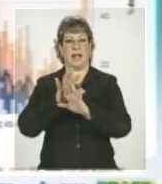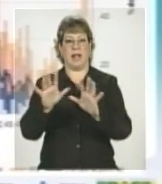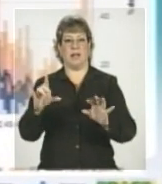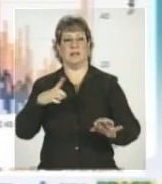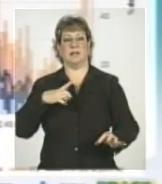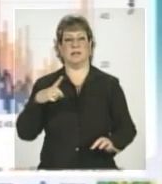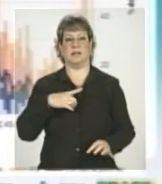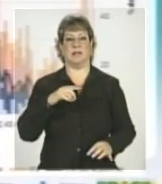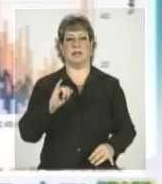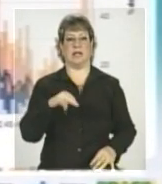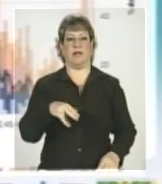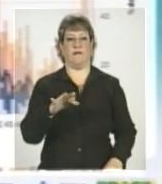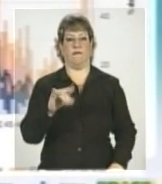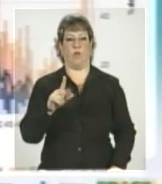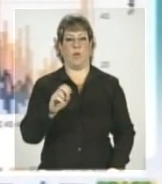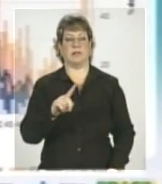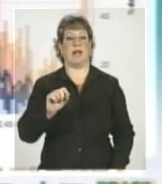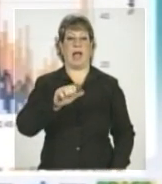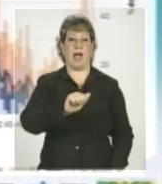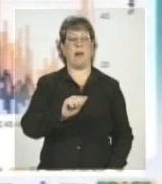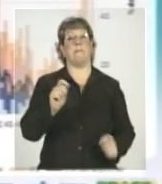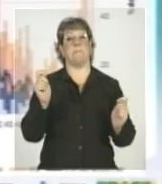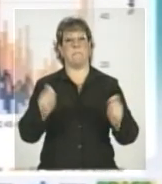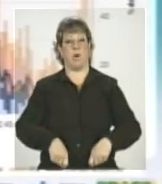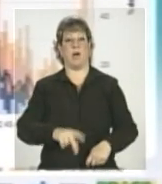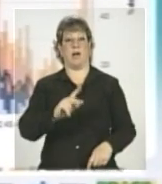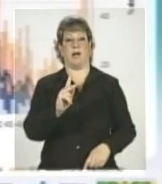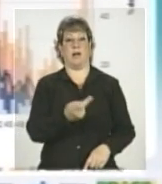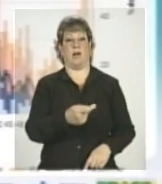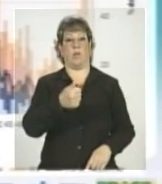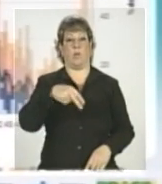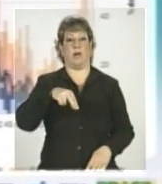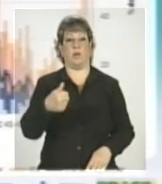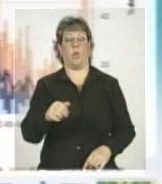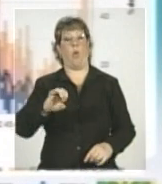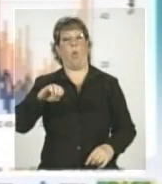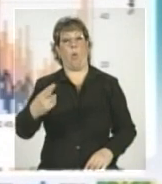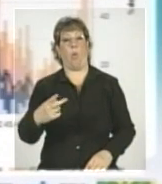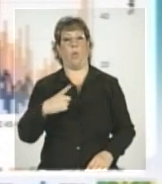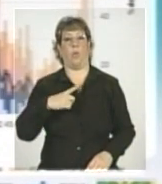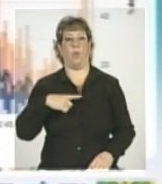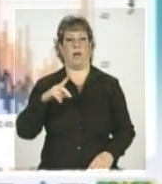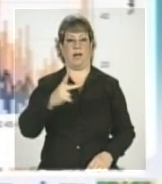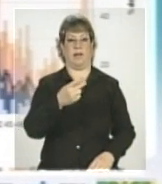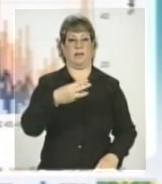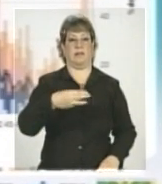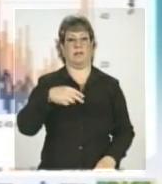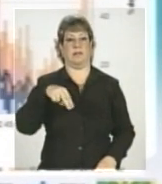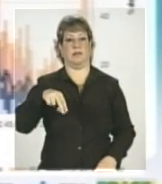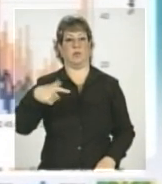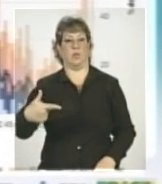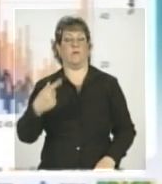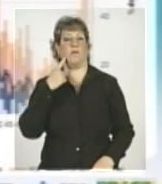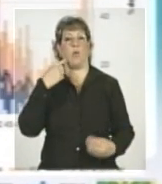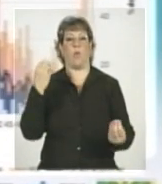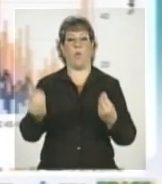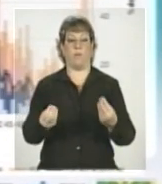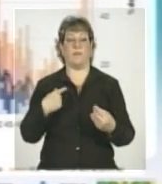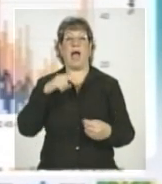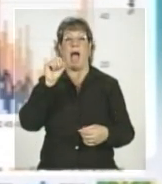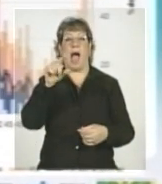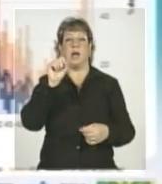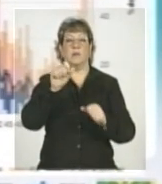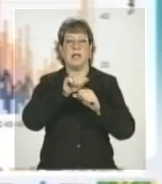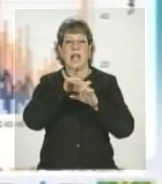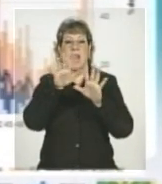de influenza A, pode ser o H1N1, pode ser o H3N2, a gente vai mostrar depois essa diferença. O azul bem